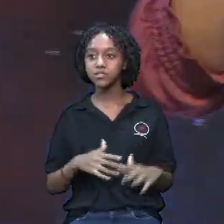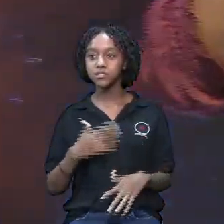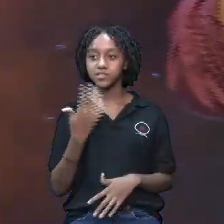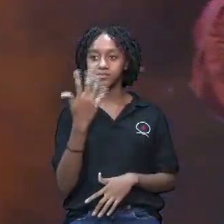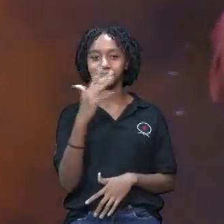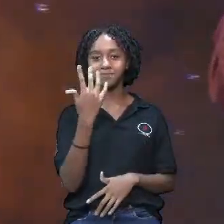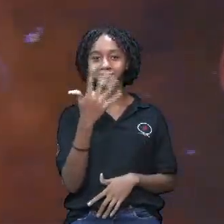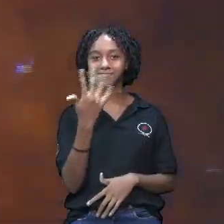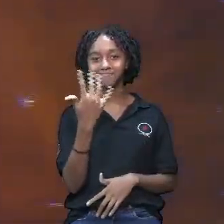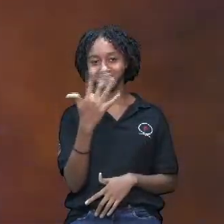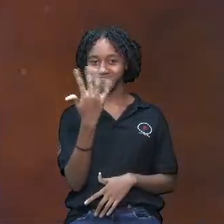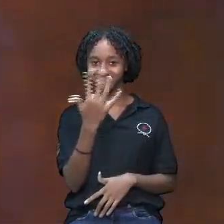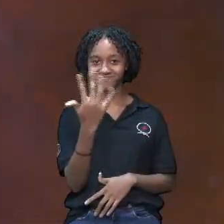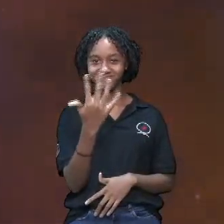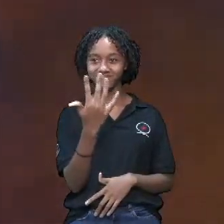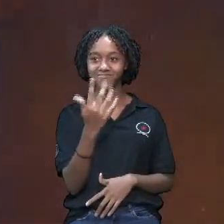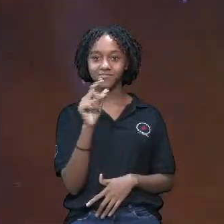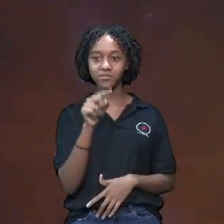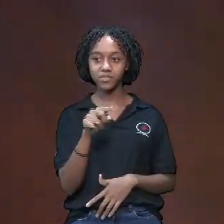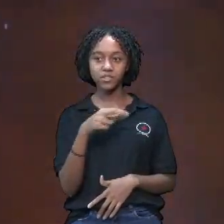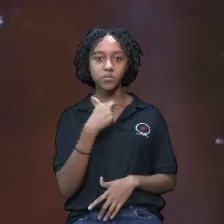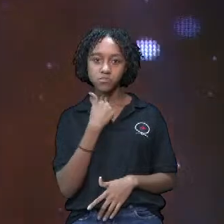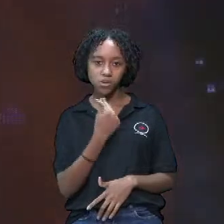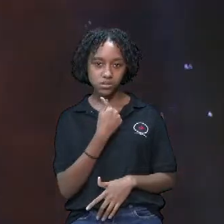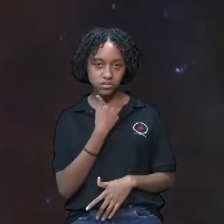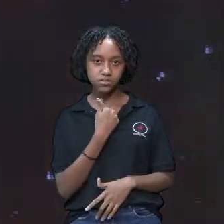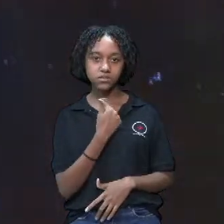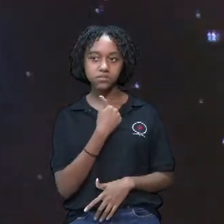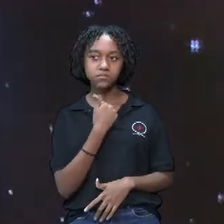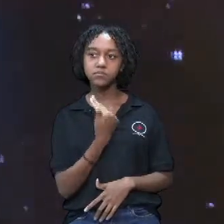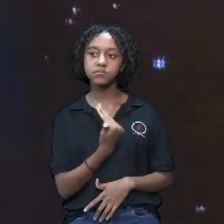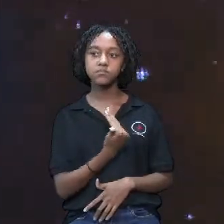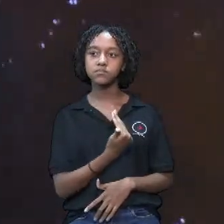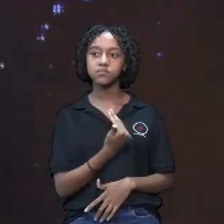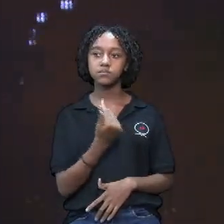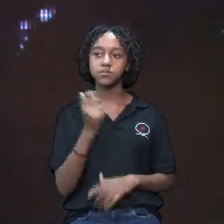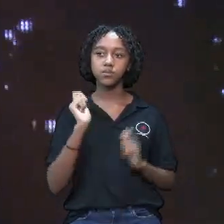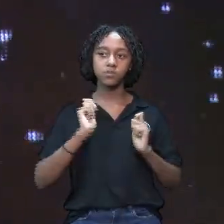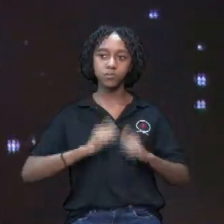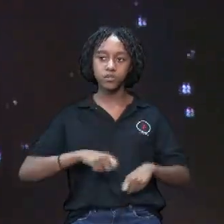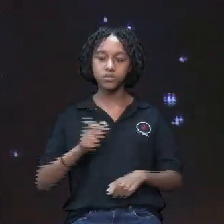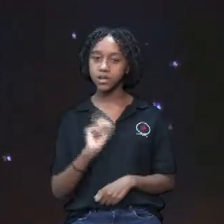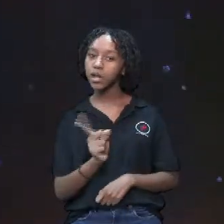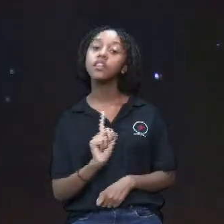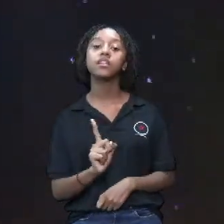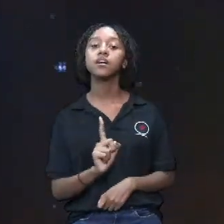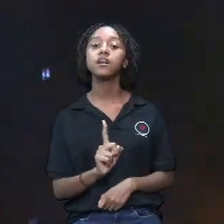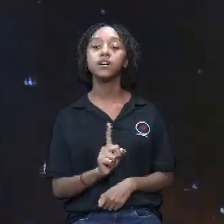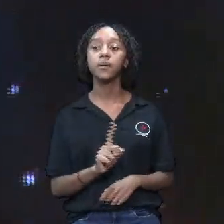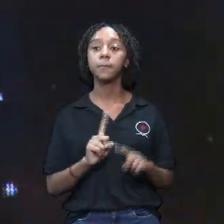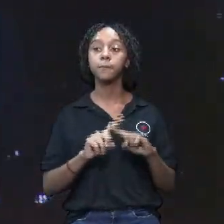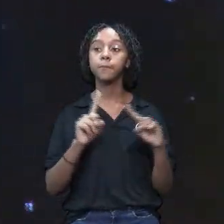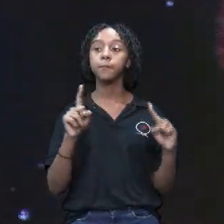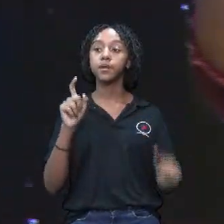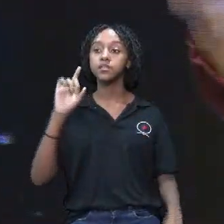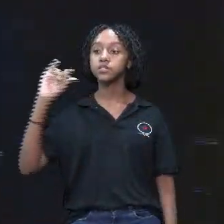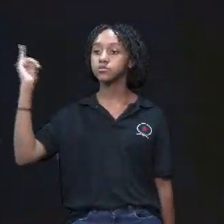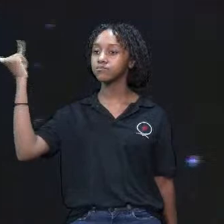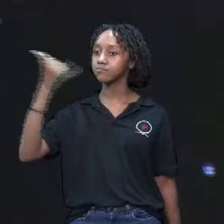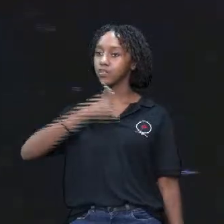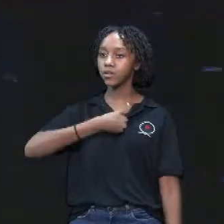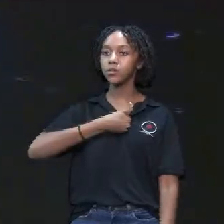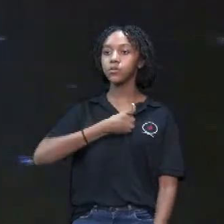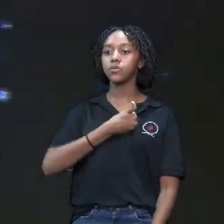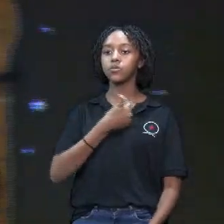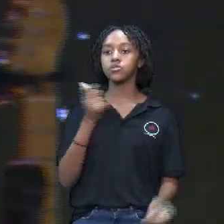ele falava para mim assim: você não pode, você não é capaz. Mas a palavra do Senhor é outra.